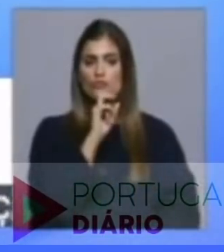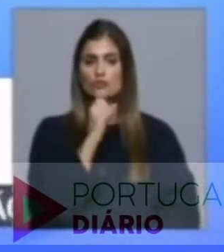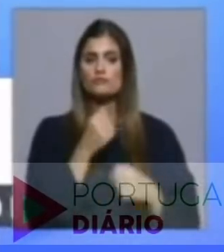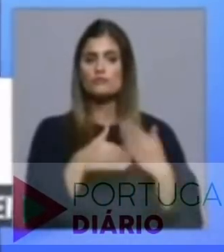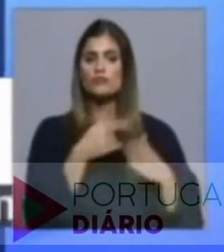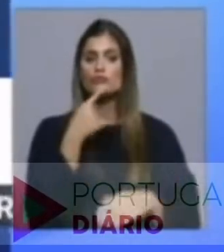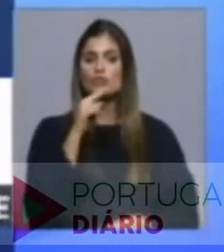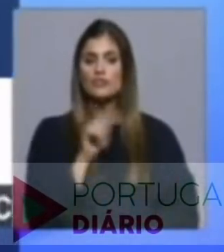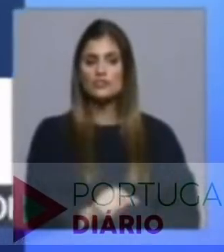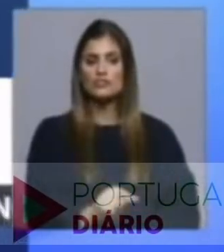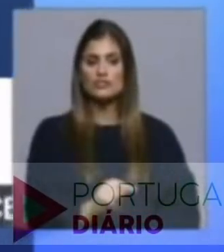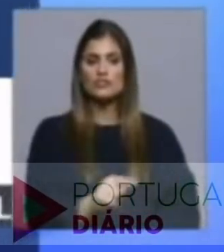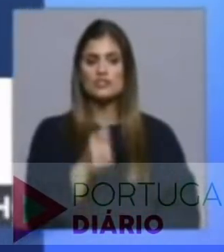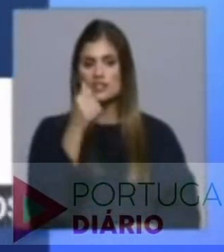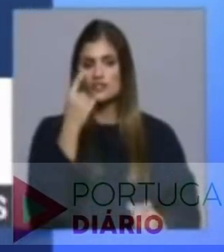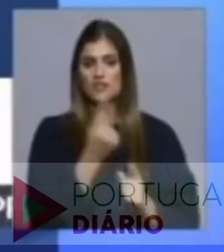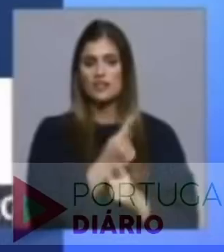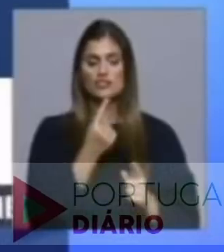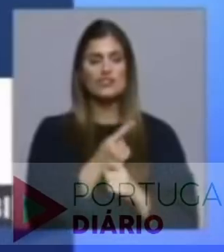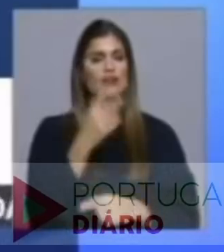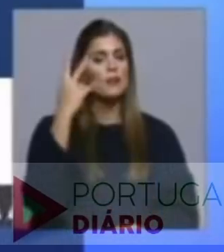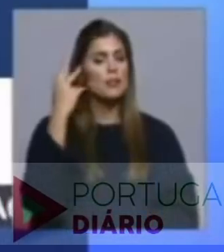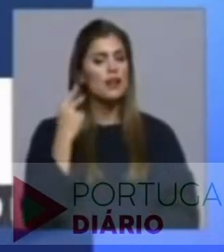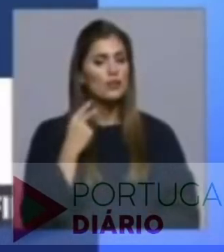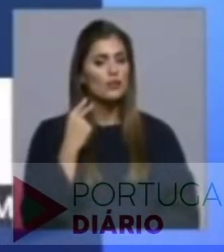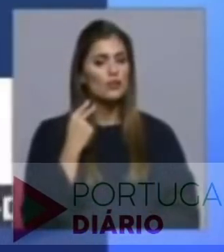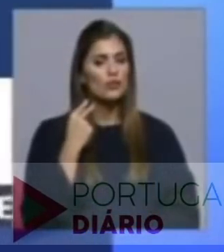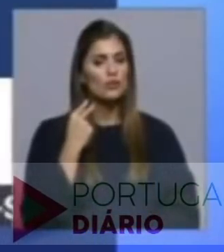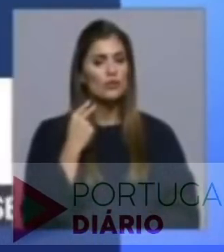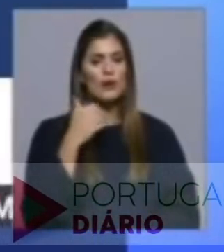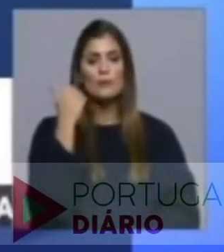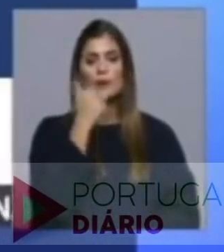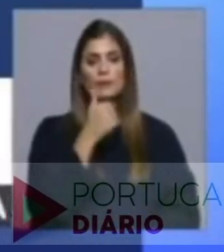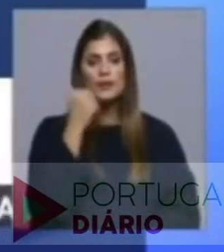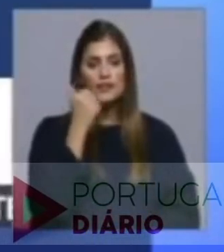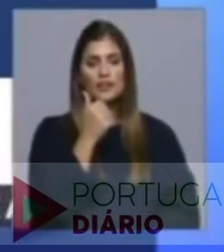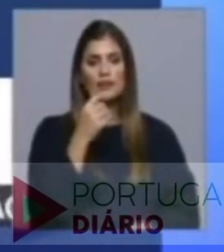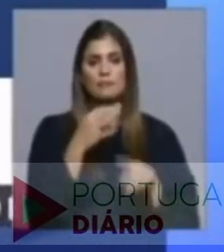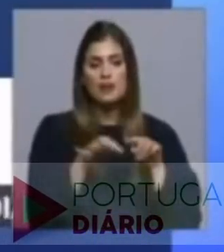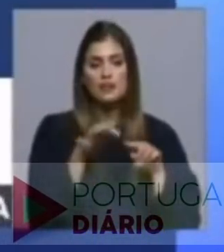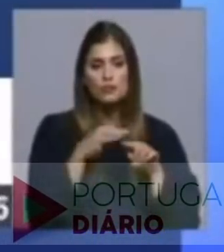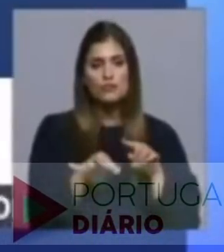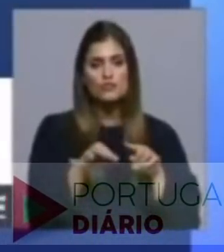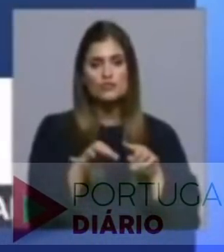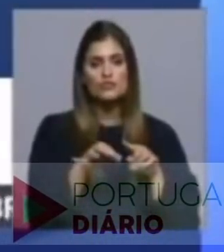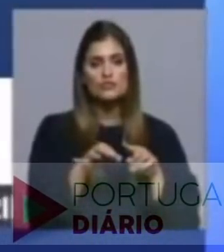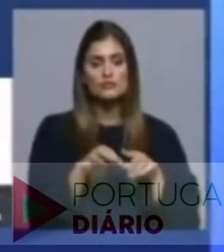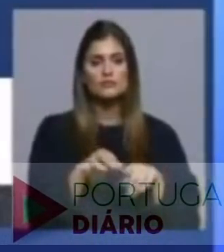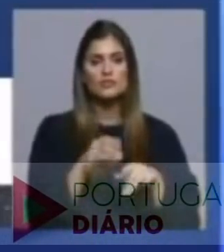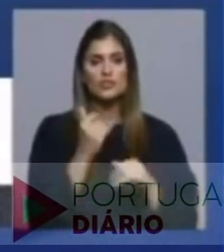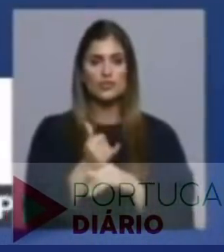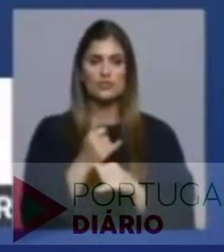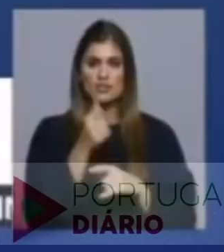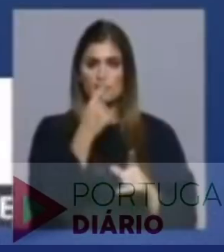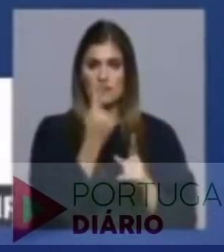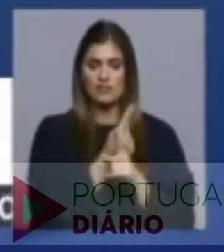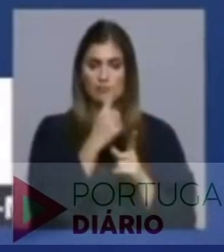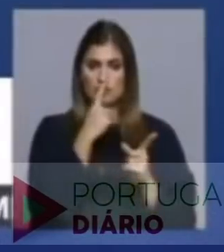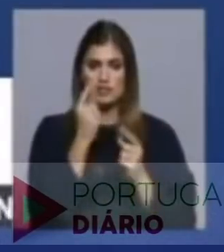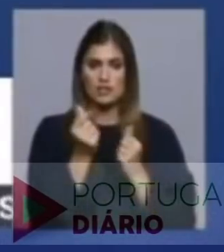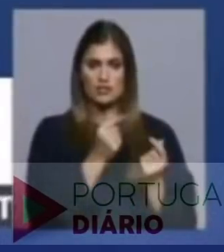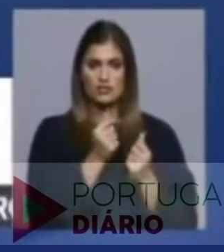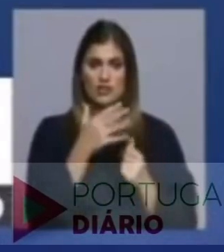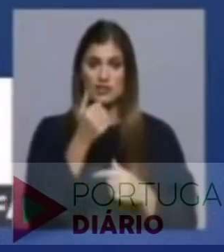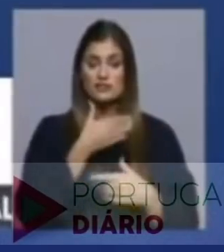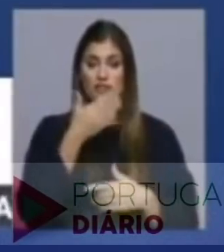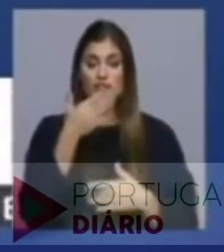retomados as atividades de cabeleireiro, barbearia, manicures e similares. 15